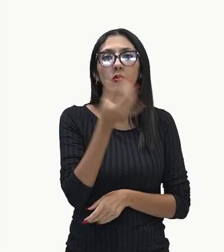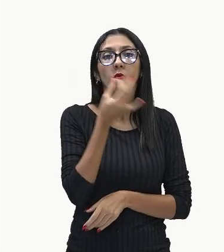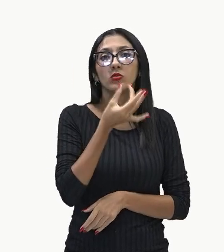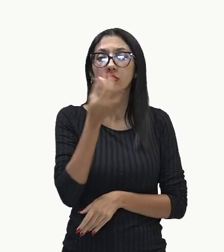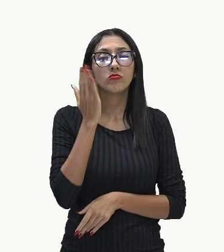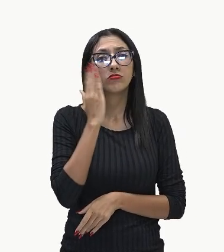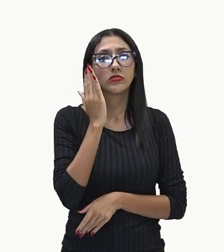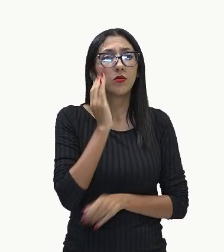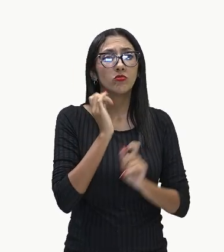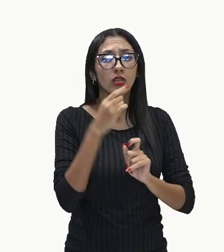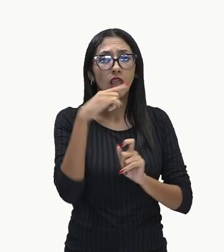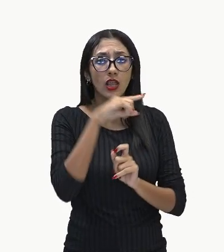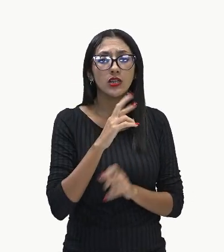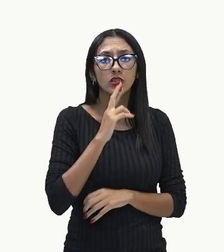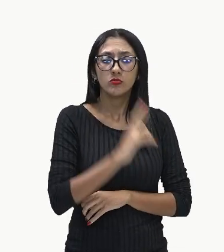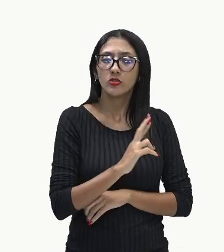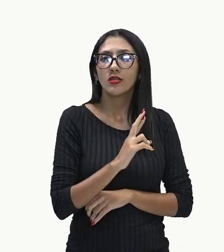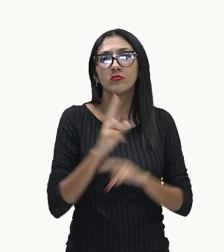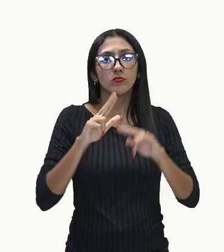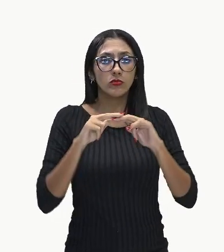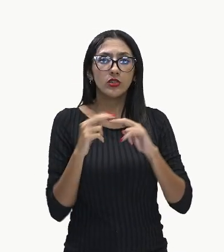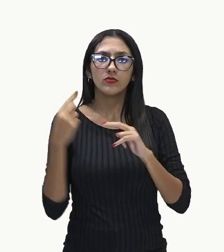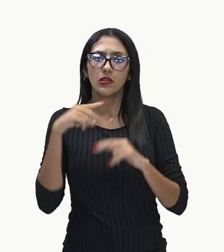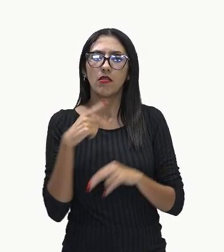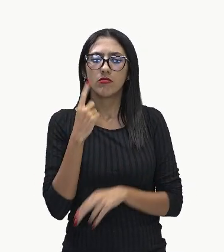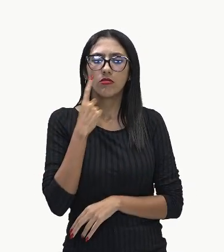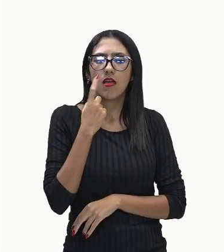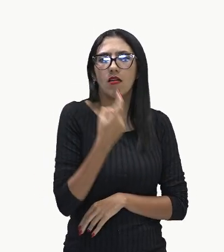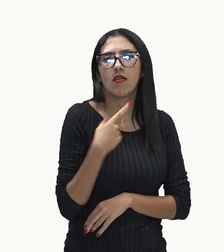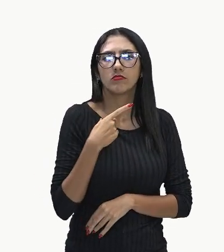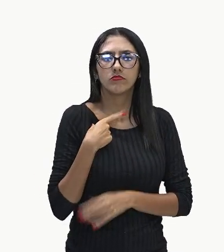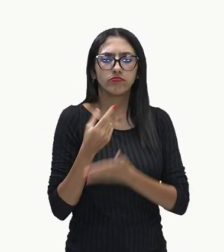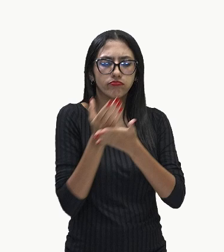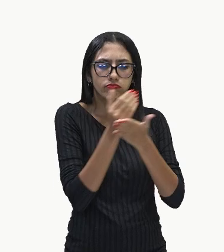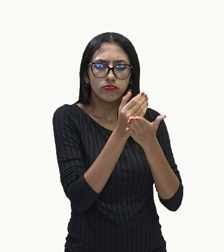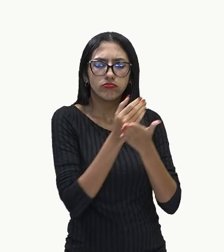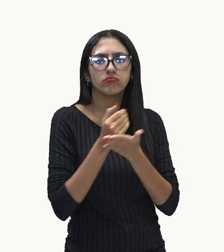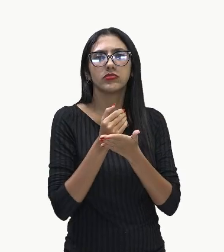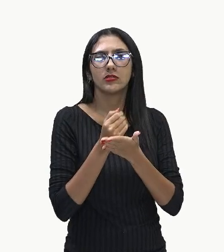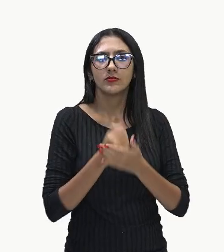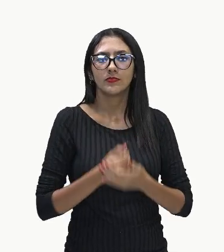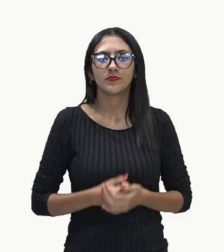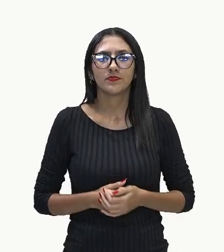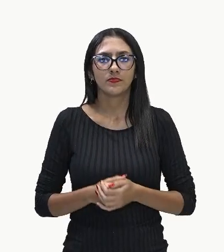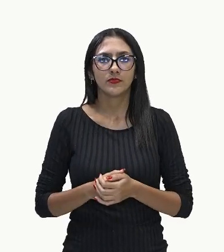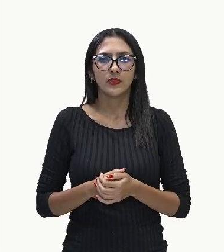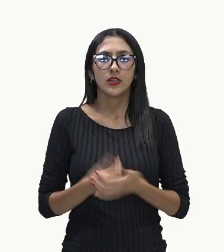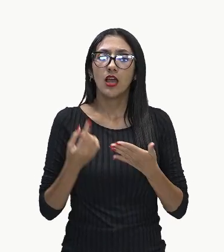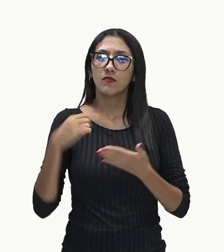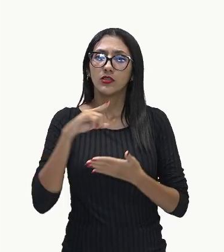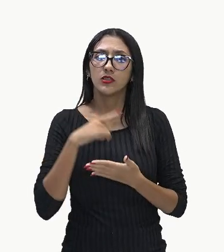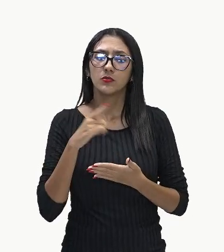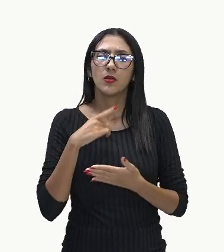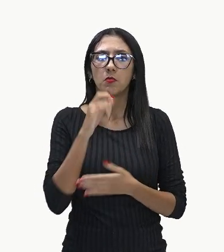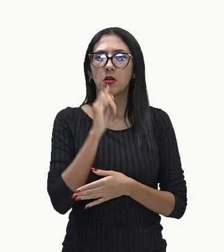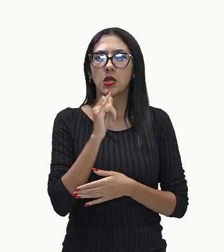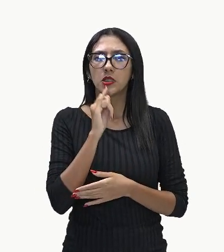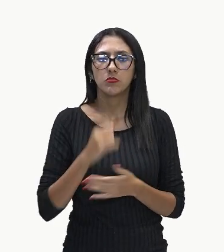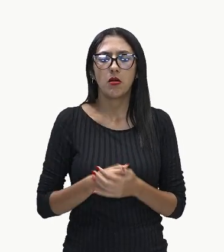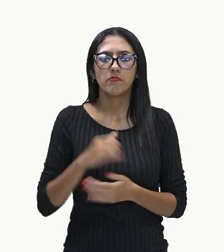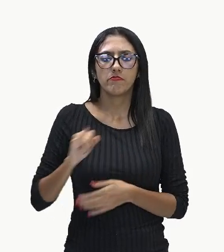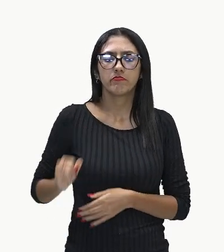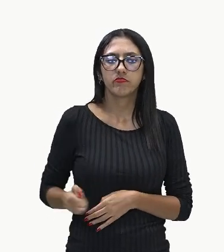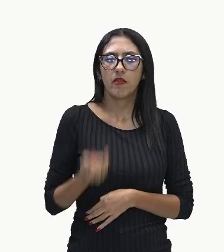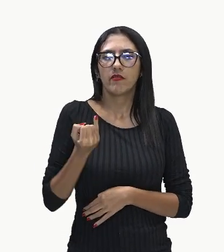para isso você vai lá já na amostra certa. Aí você cria, né? Você vai fazer com que a sua pesquisa chegue